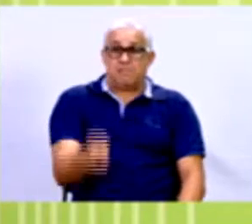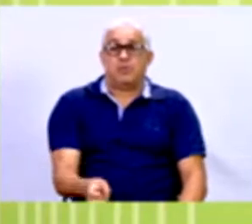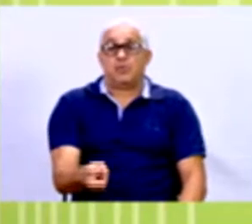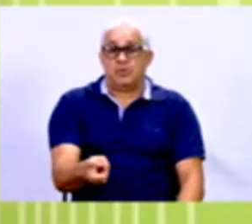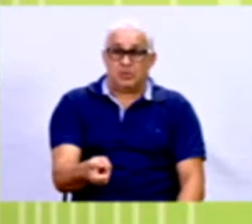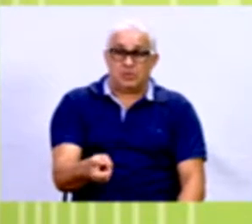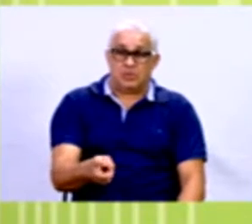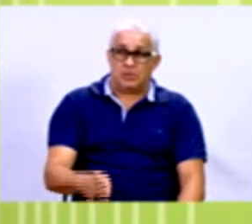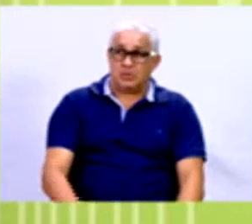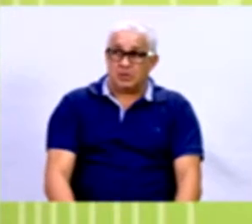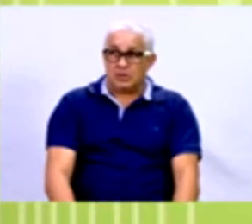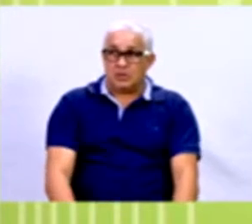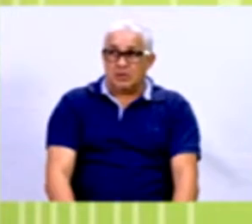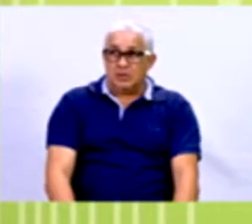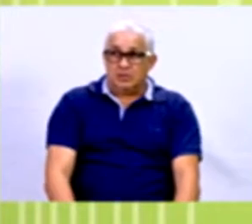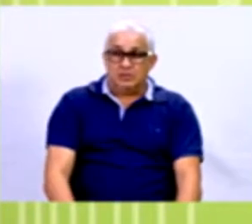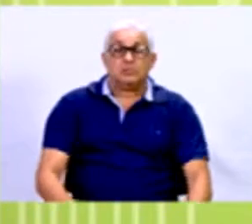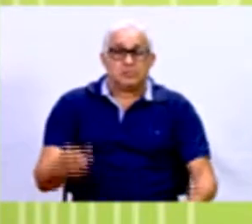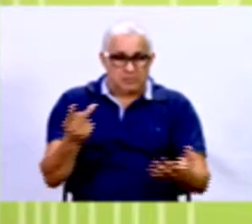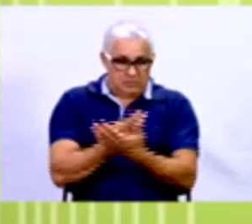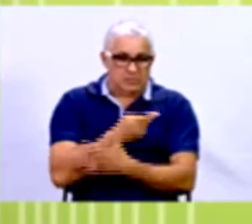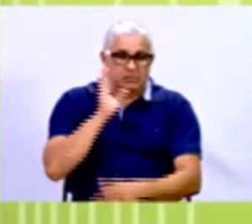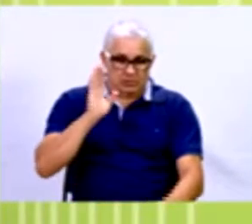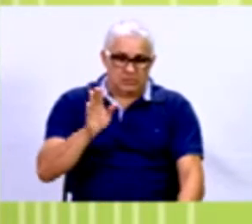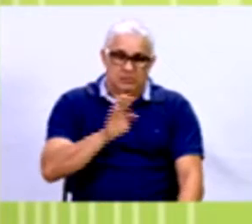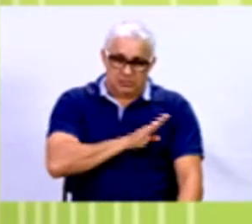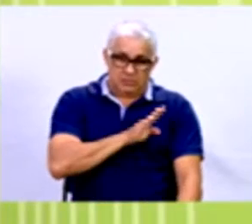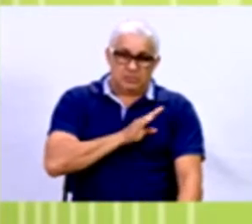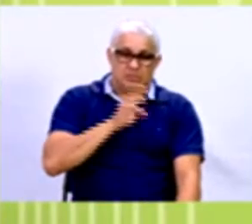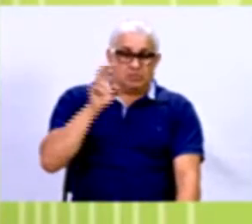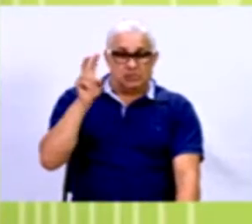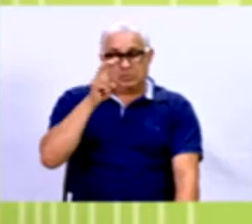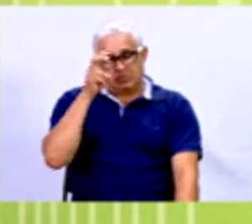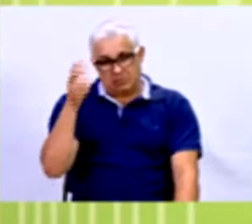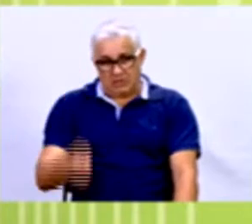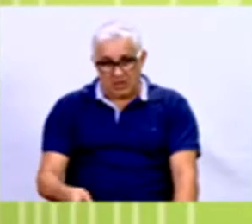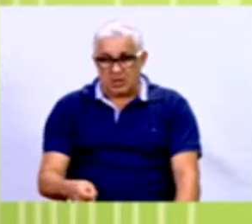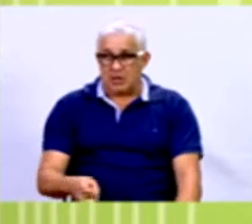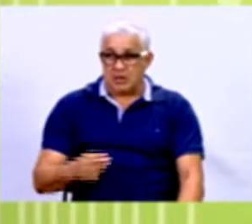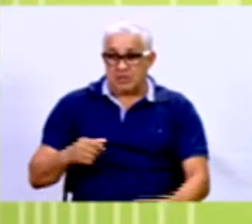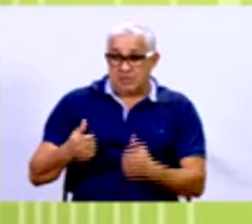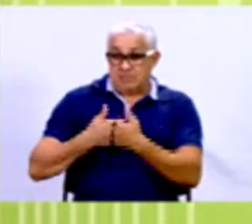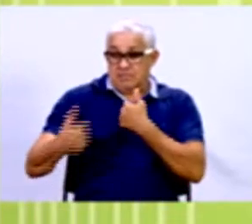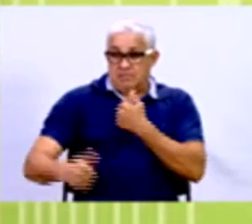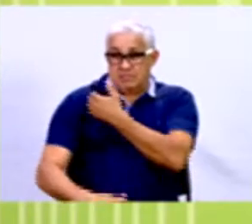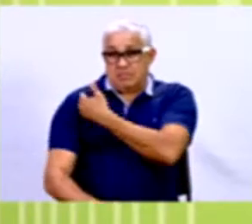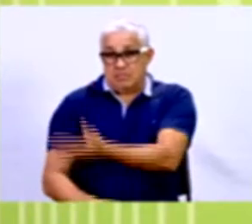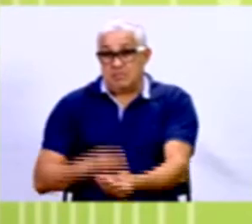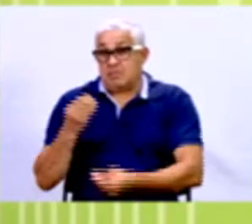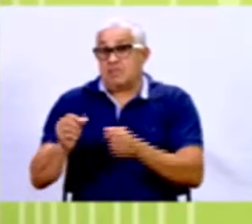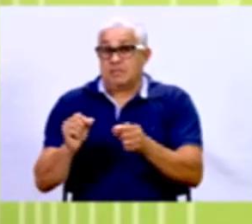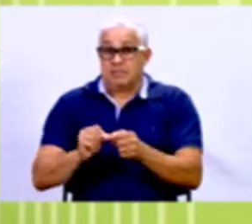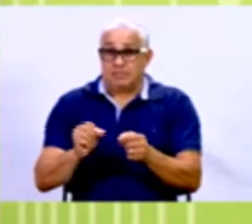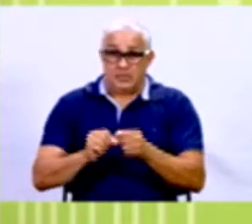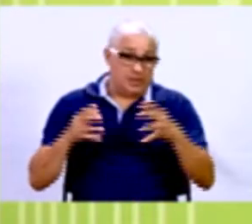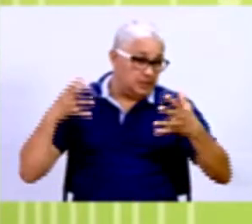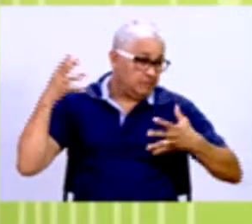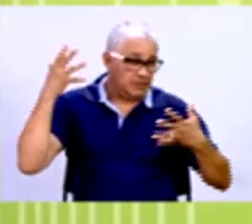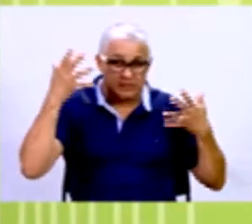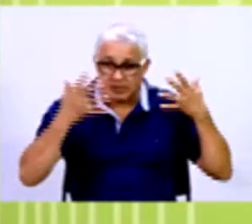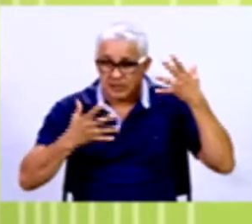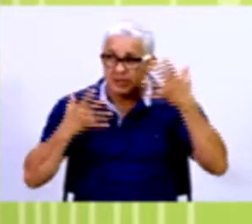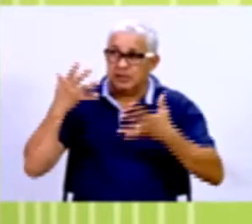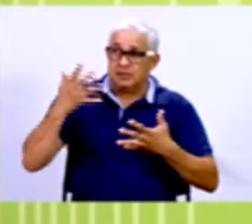início, já aconteceu de colega desmaiar, está próximo, um colega de trabalho, e aí, como fazer? Você se desespera.